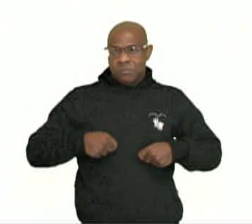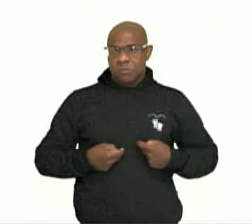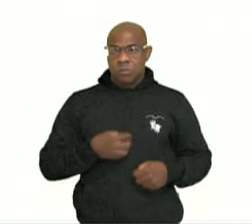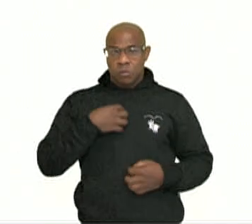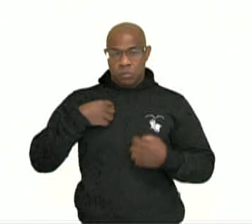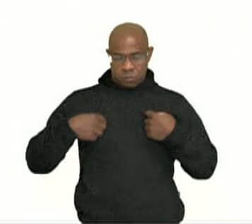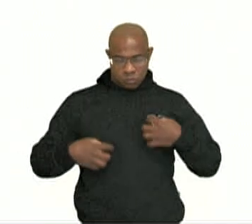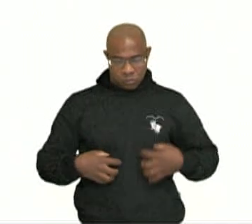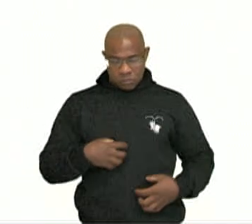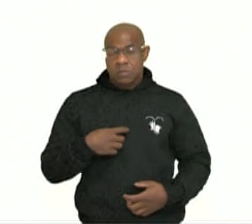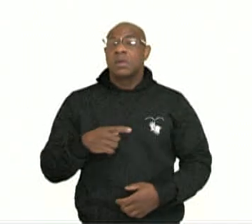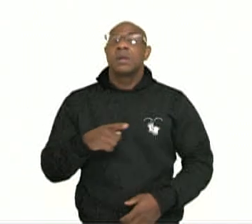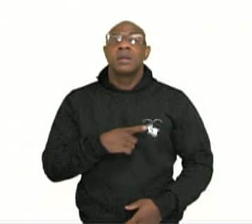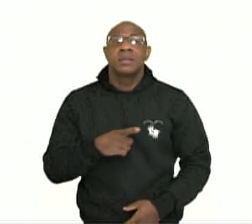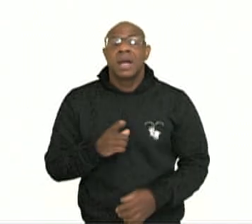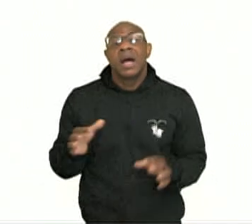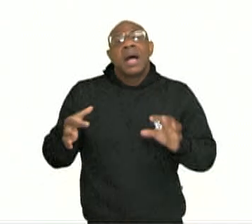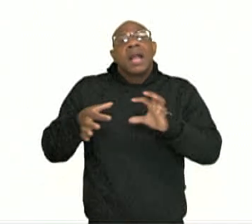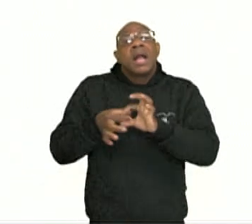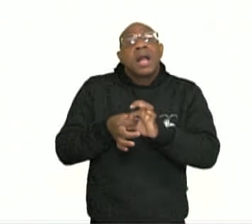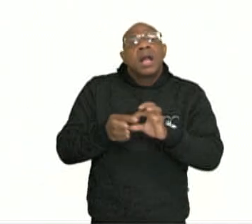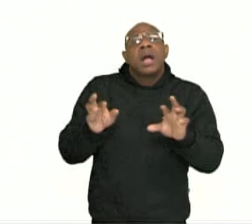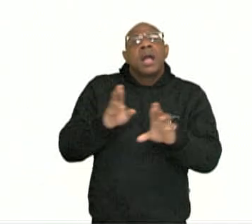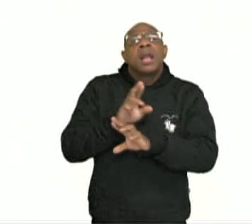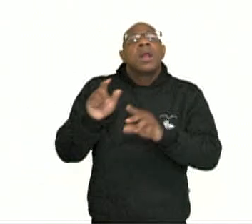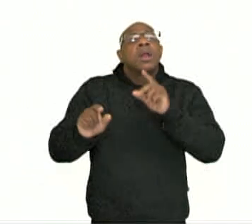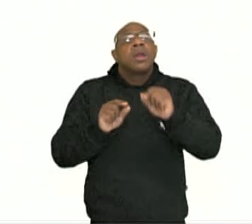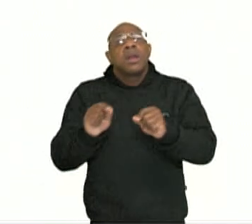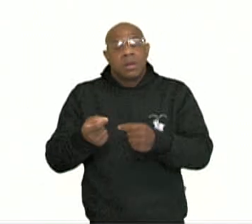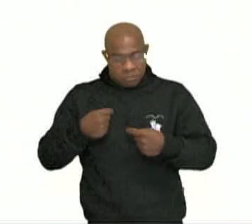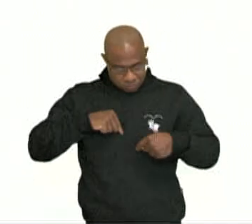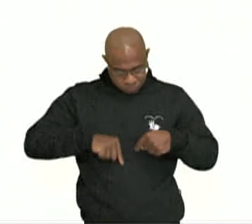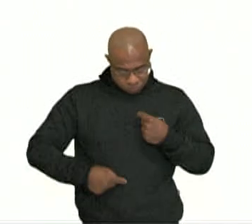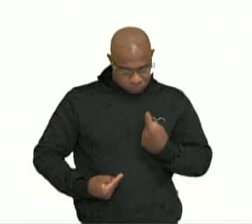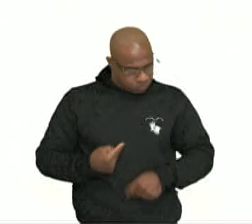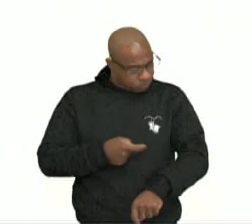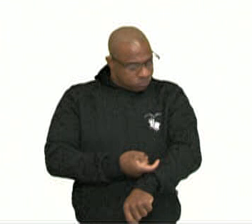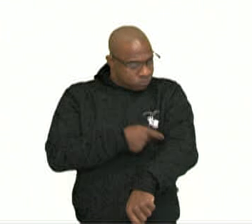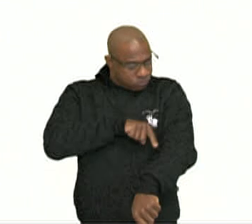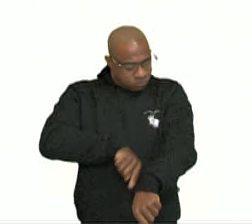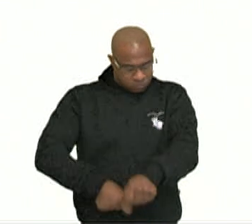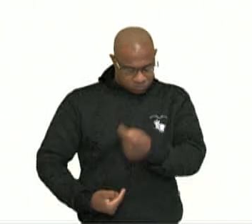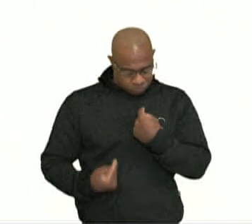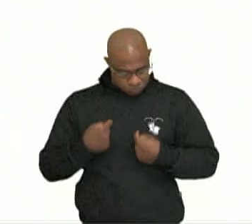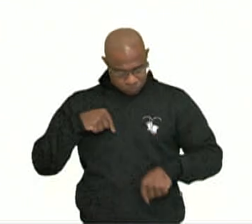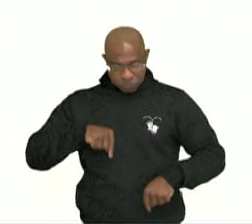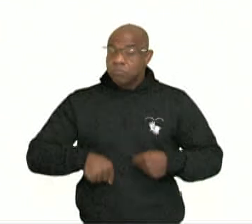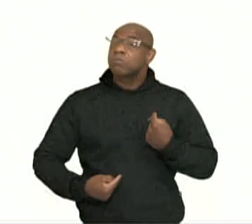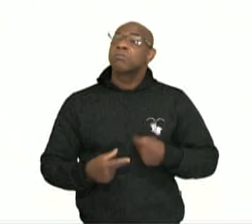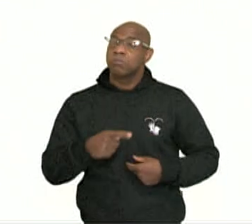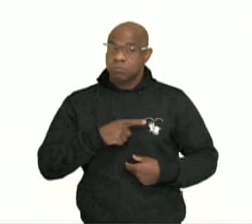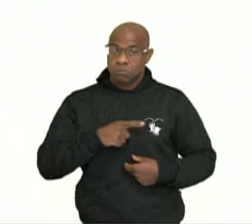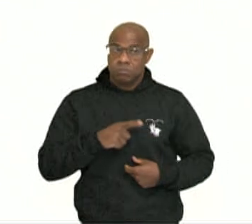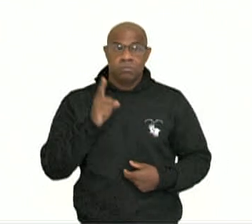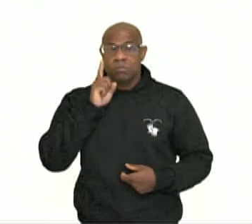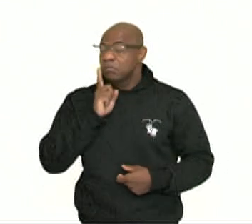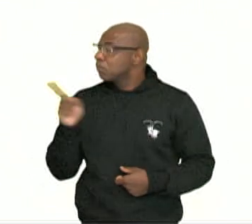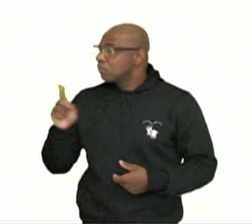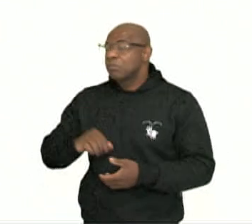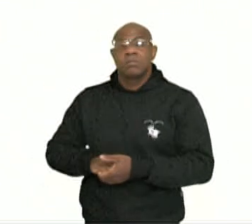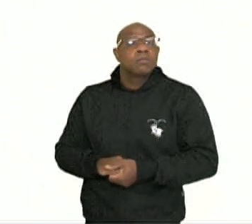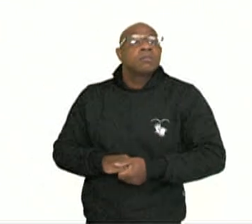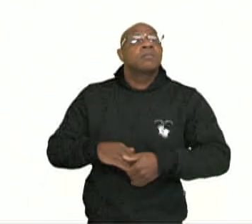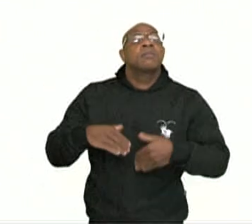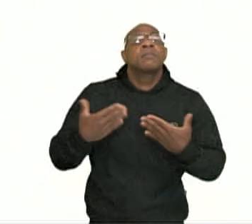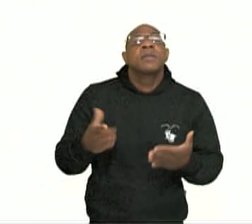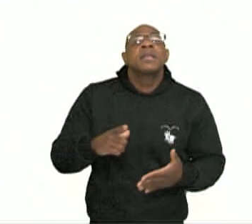que estão ali extremamente relacionados com a circulação ali do nosso corpo. Então, os linfonodos, tecidos